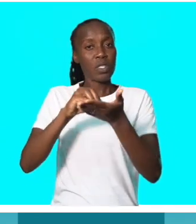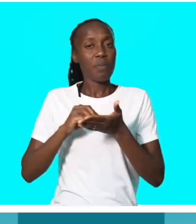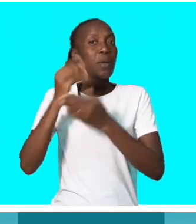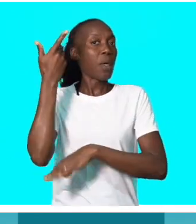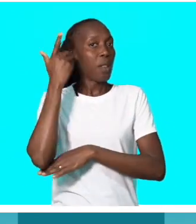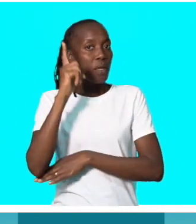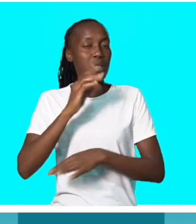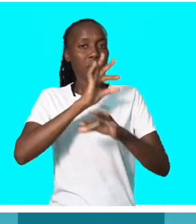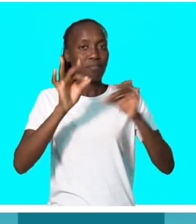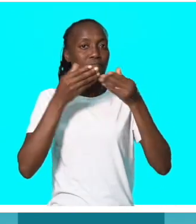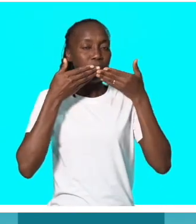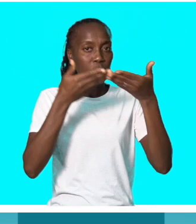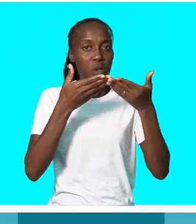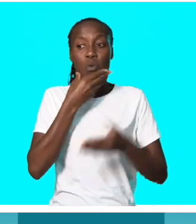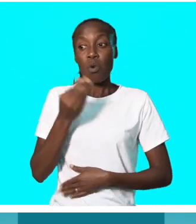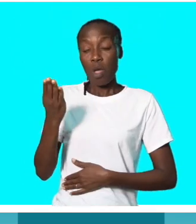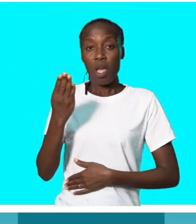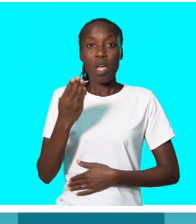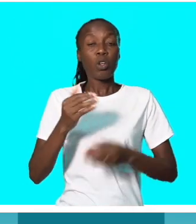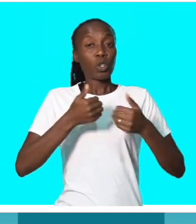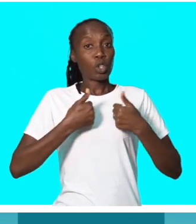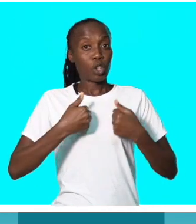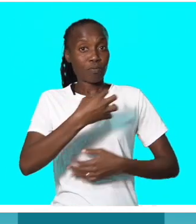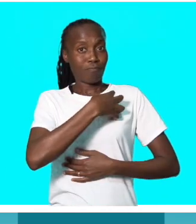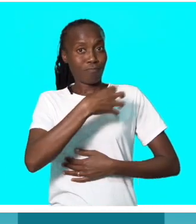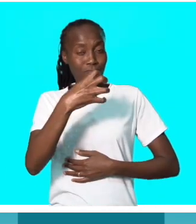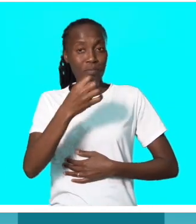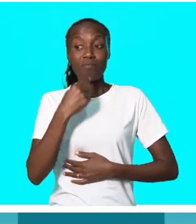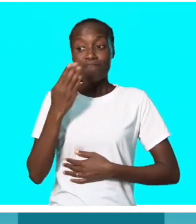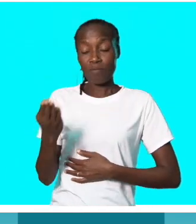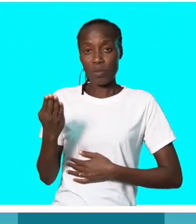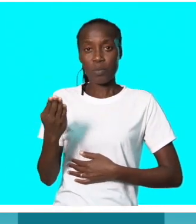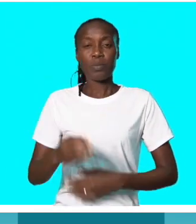celulares oferecidos pelo jovem empresário Manuel J. Mocosa.